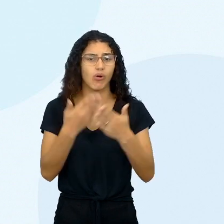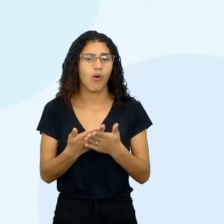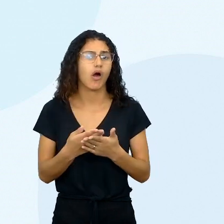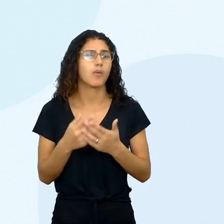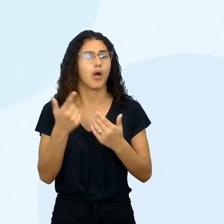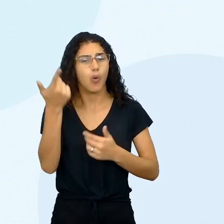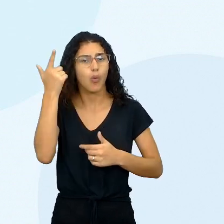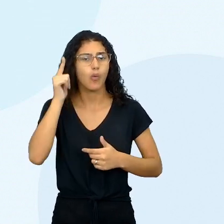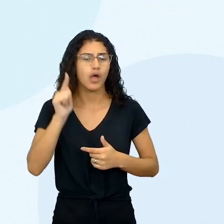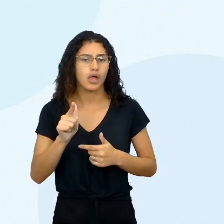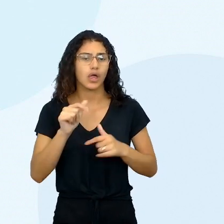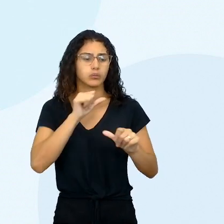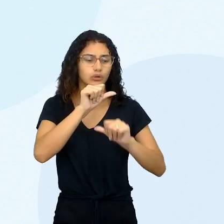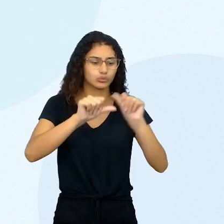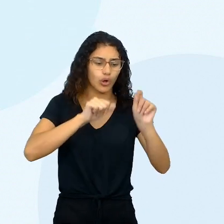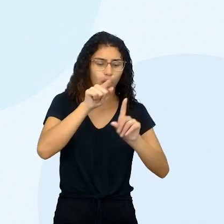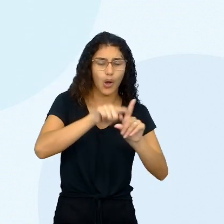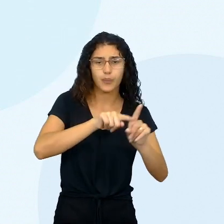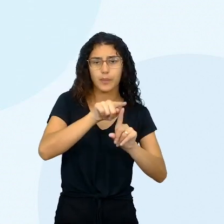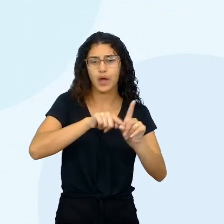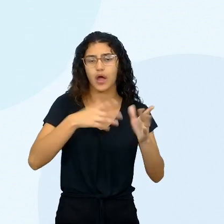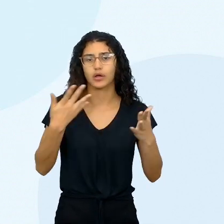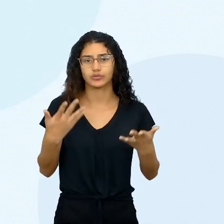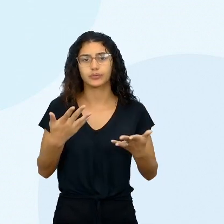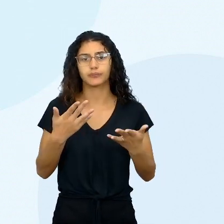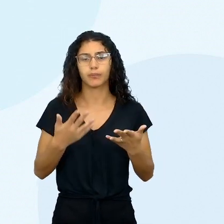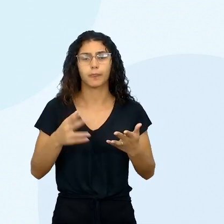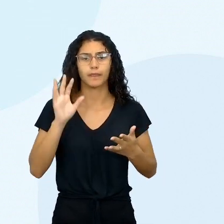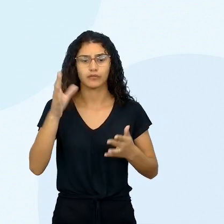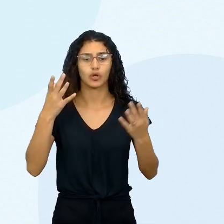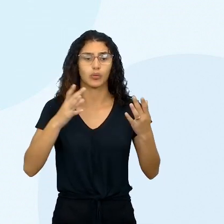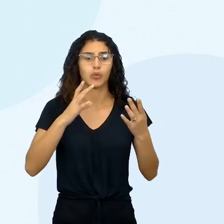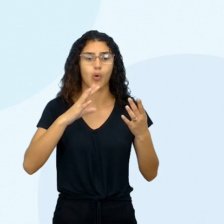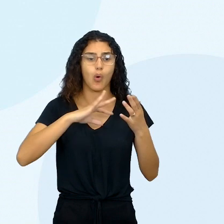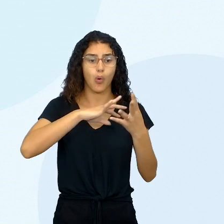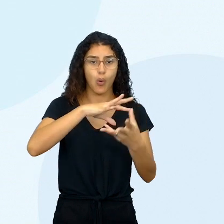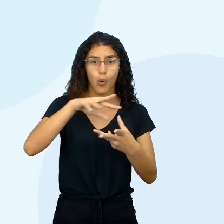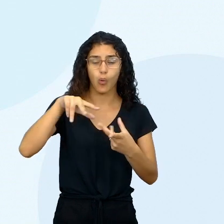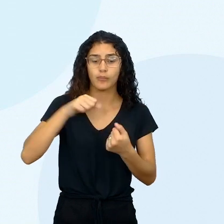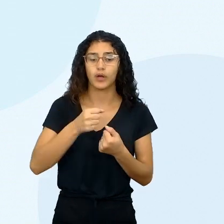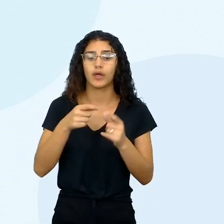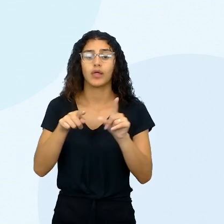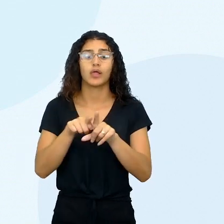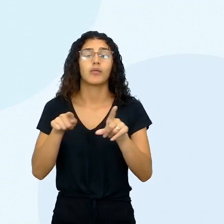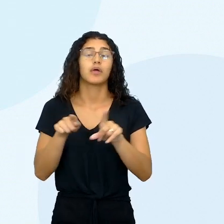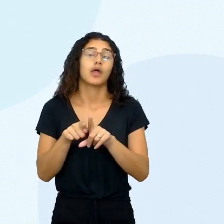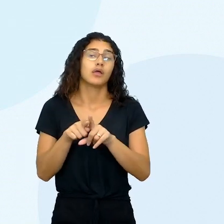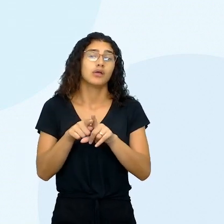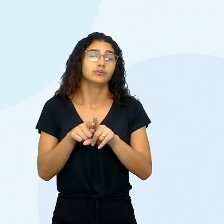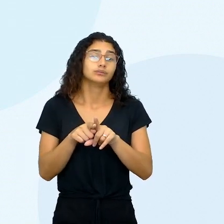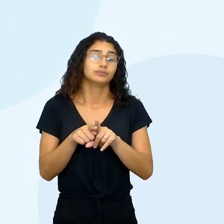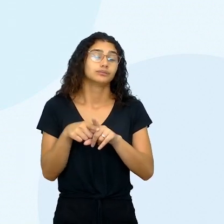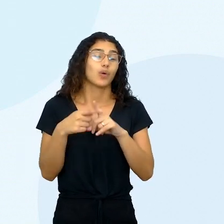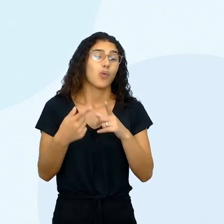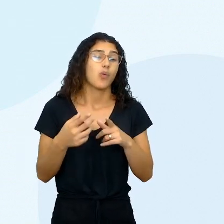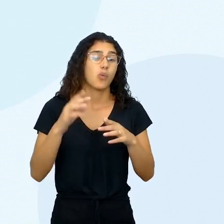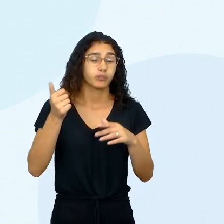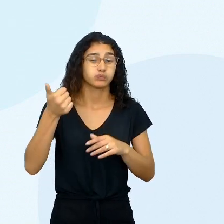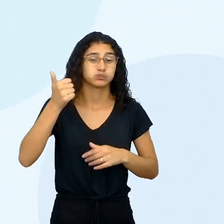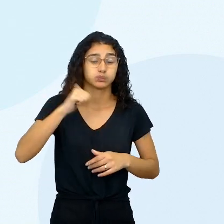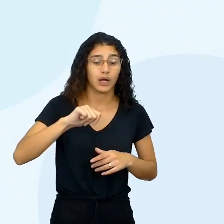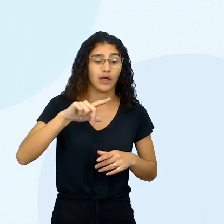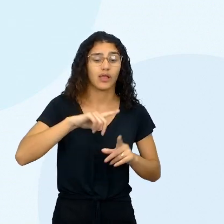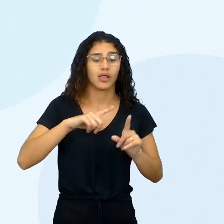para enfrentar as mudanças climáticas, né, que é um fenômeno global, né? E talvez pior do que a impotência, porque da impotência a